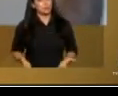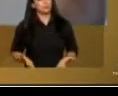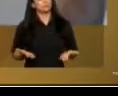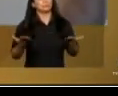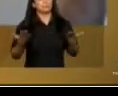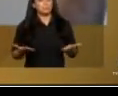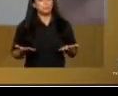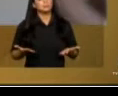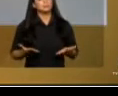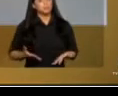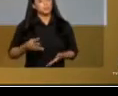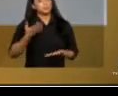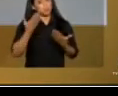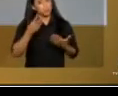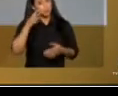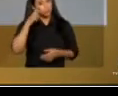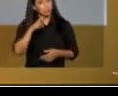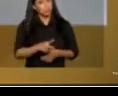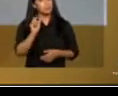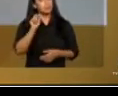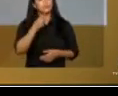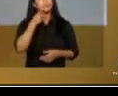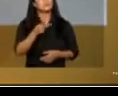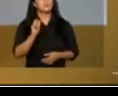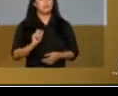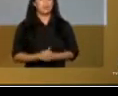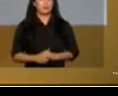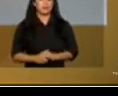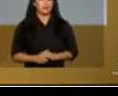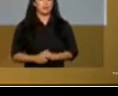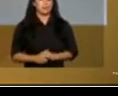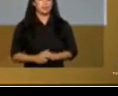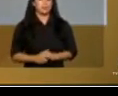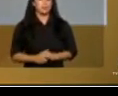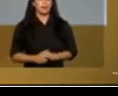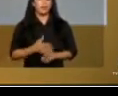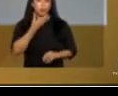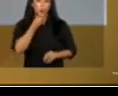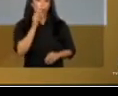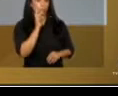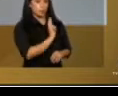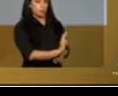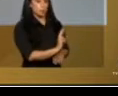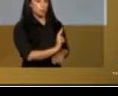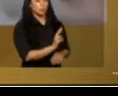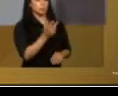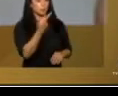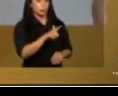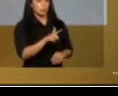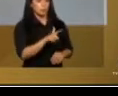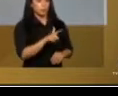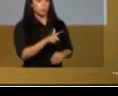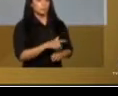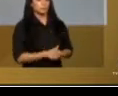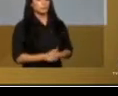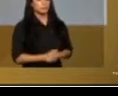Vejam, vossas excelências, o que se diz por aí. Aí vem o engenheiro e diz o seguinte,